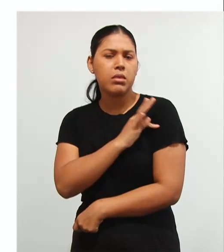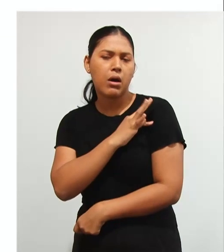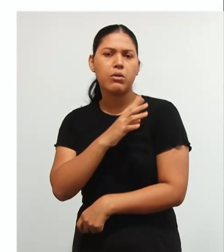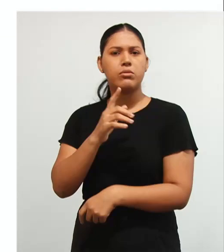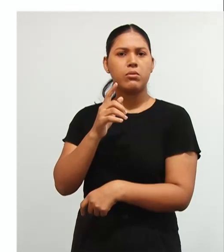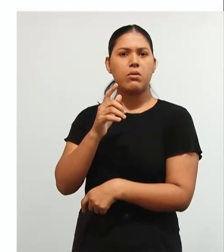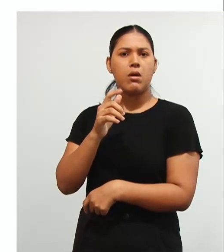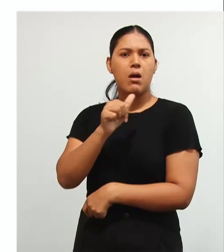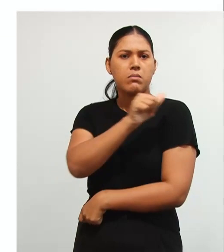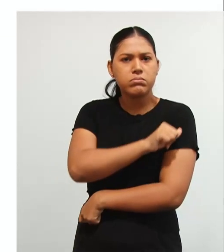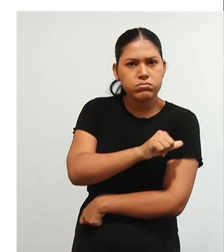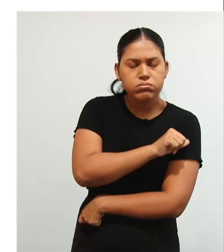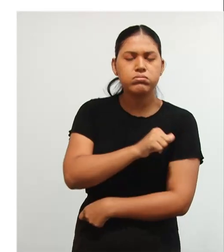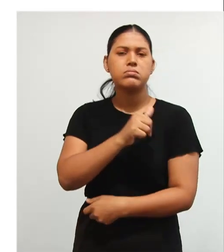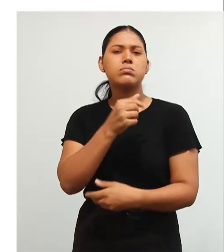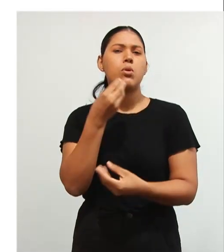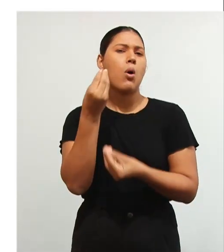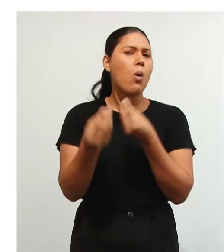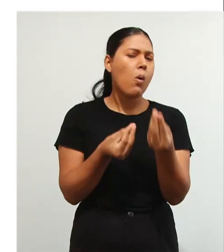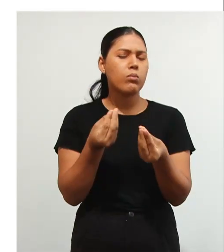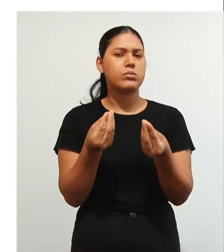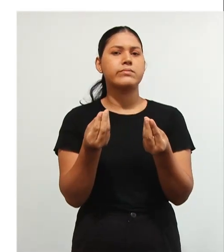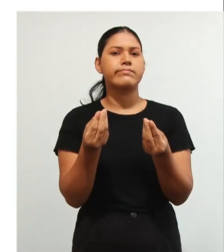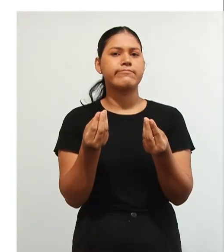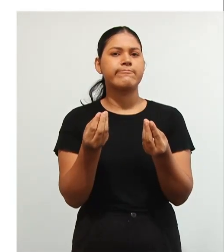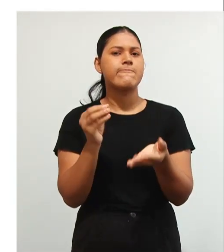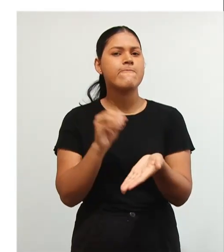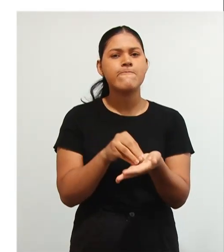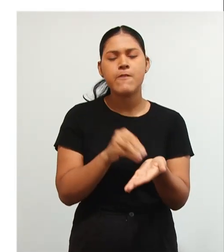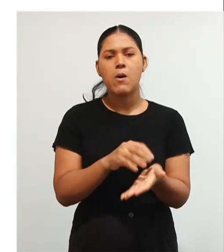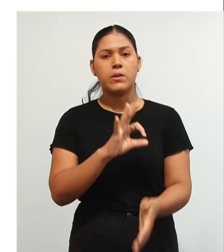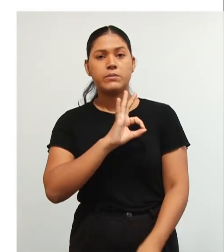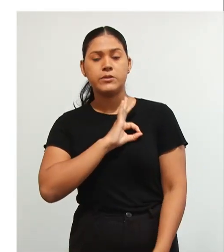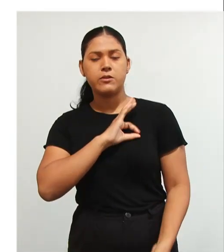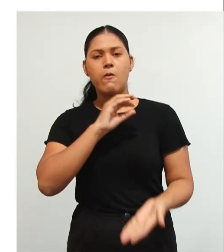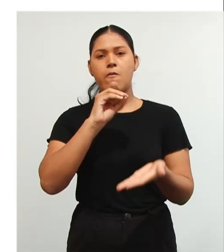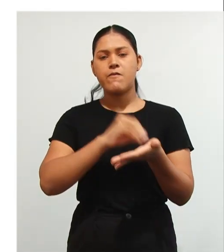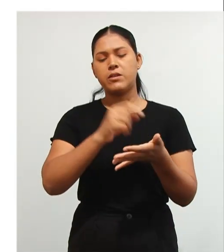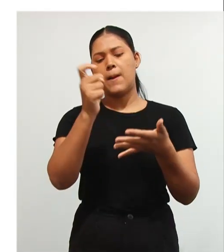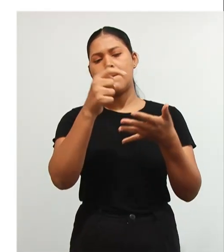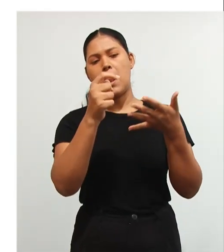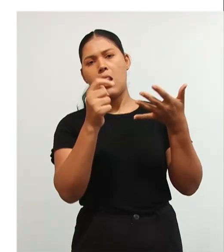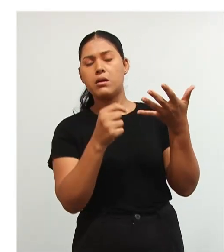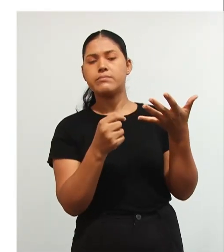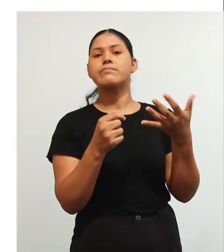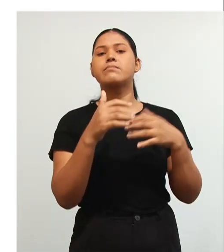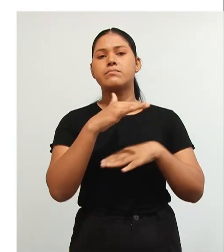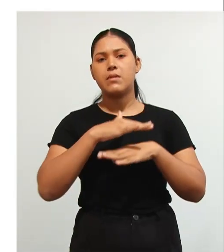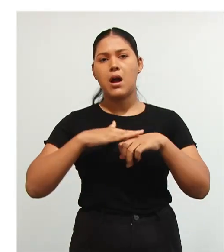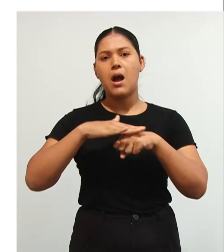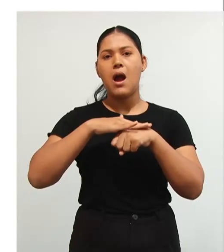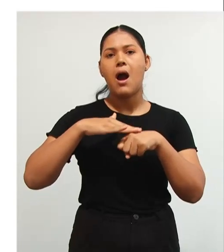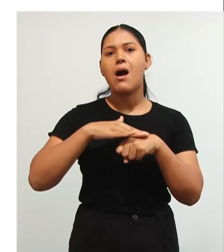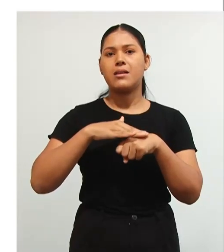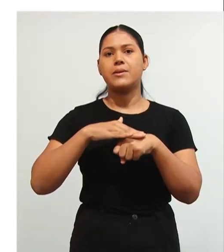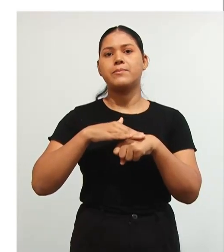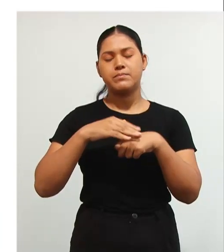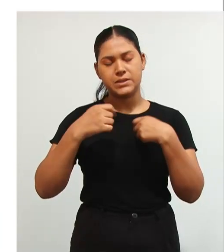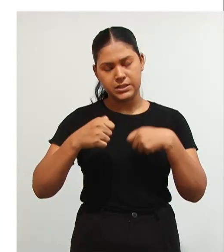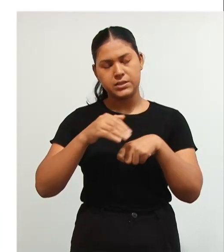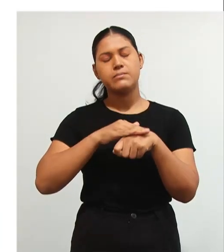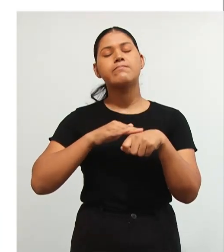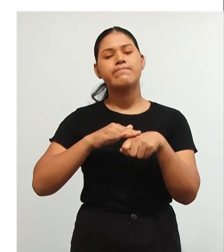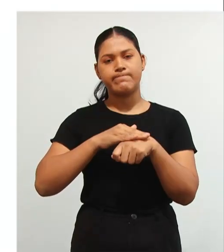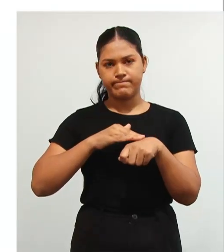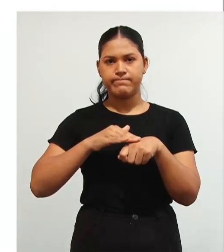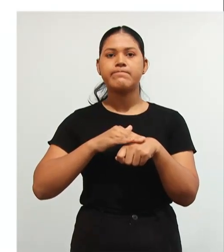policiais e assistentes sociais? É importante a atuação do setor público na economia, e pensar em reformar